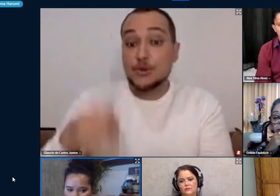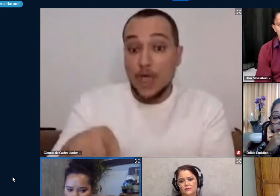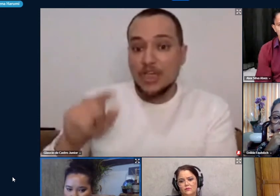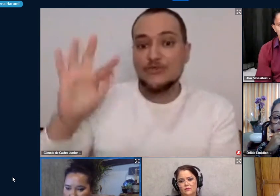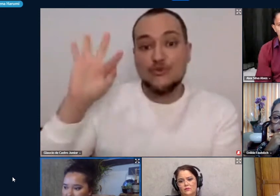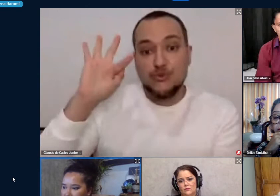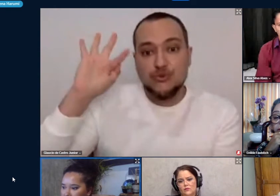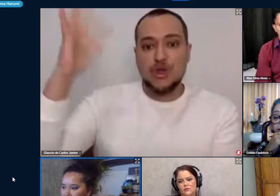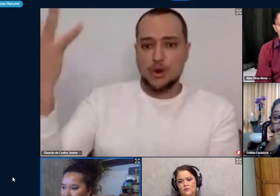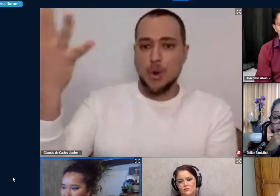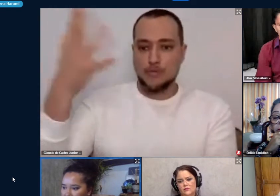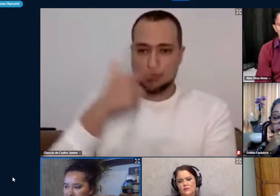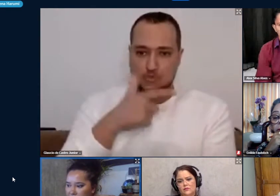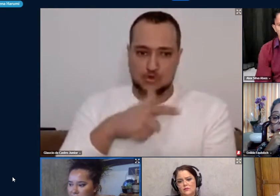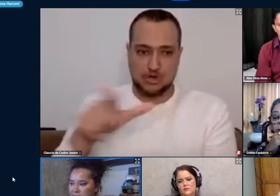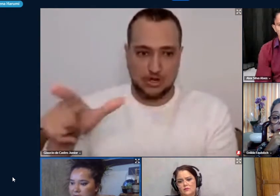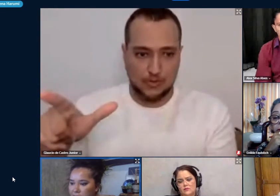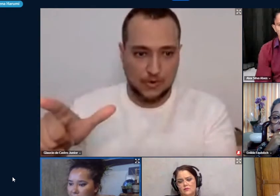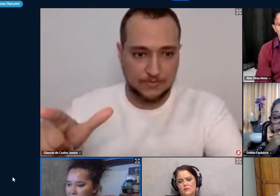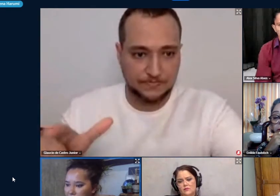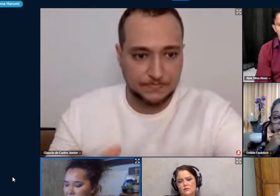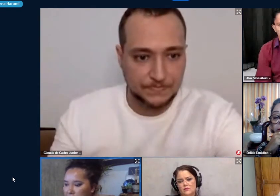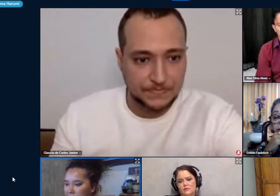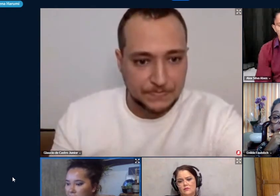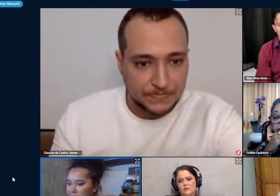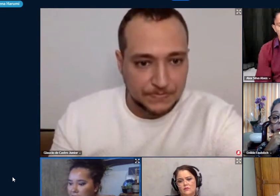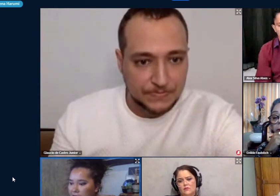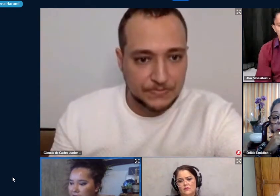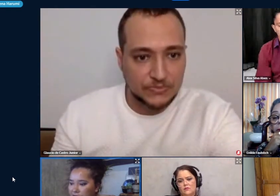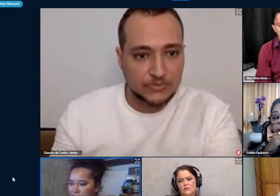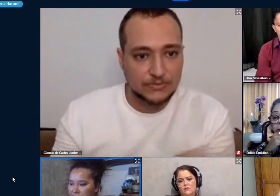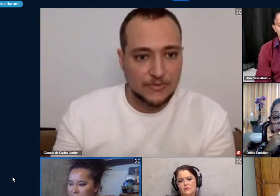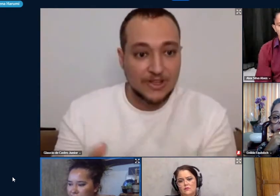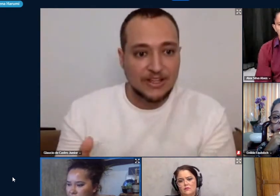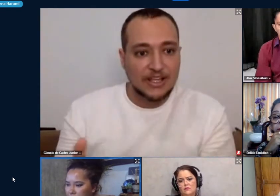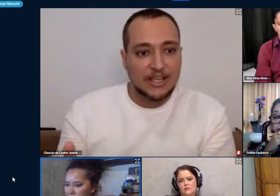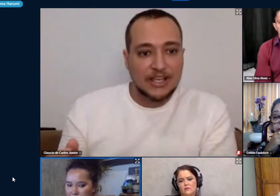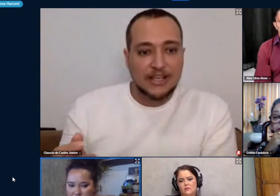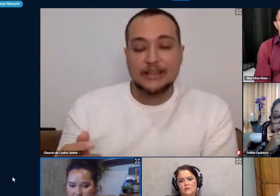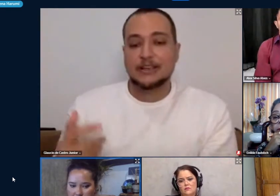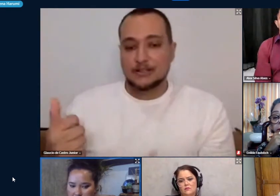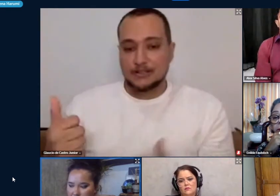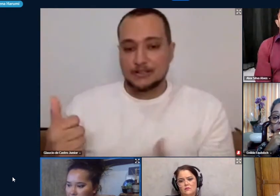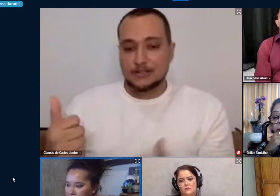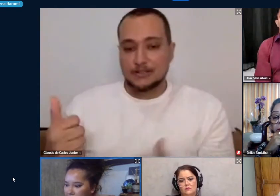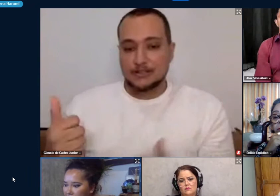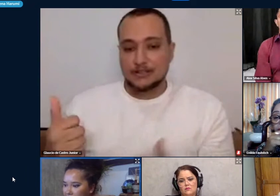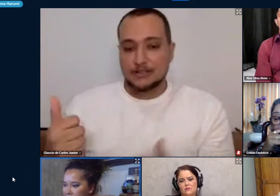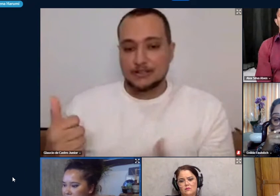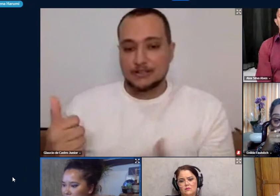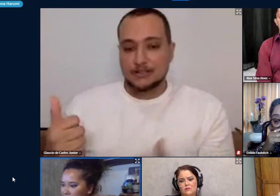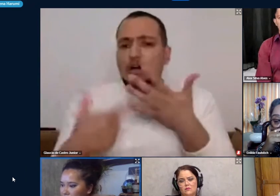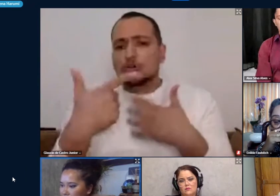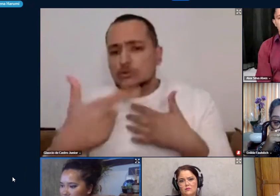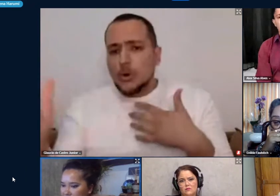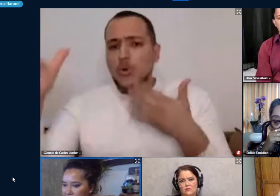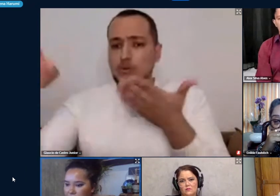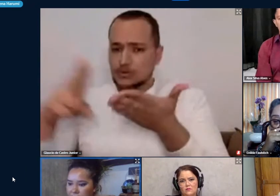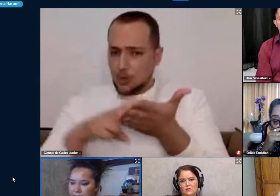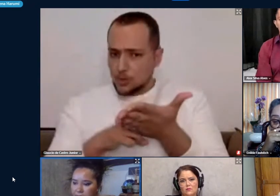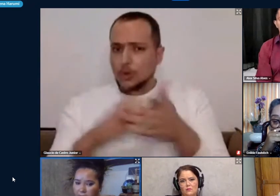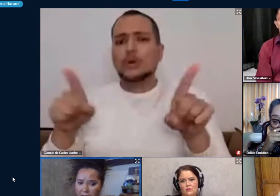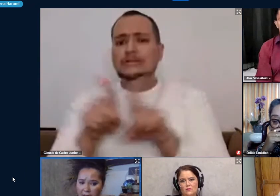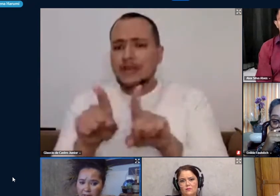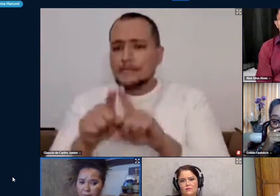a filologia, pode usar a criação conceitual, diferentes fenômenos para a capacidade de